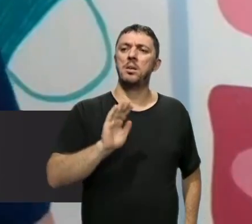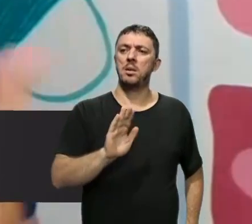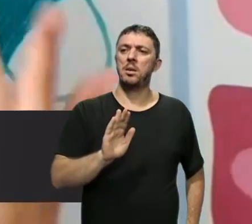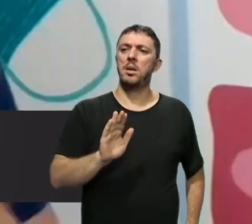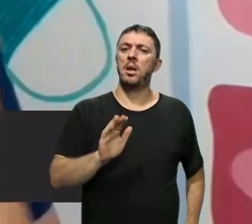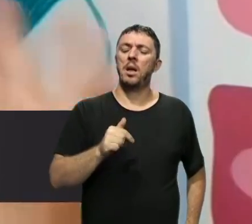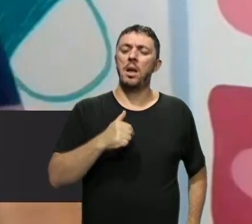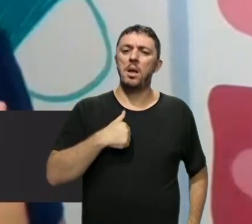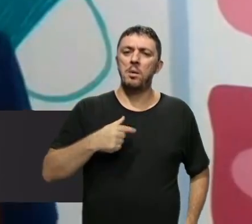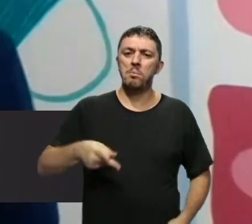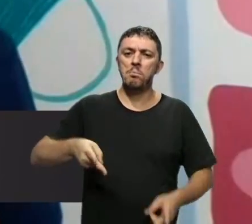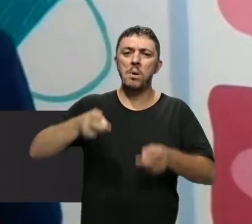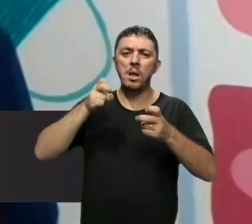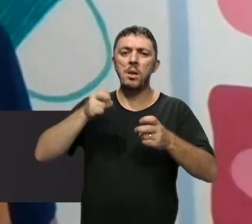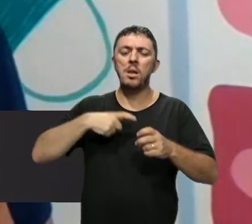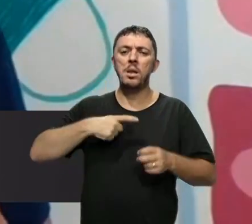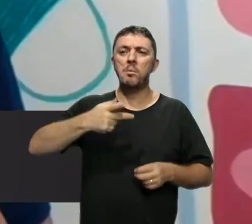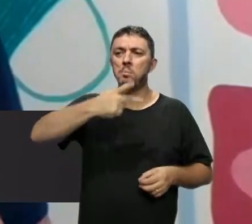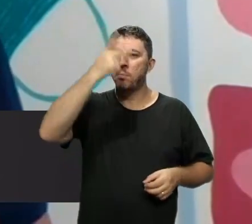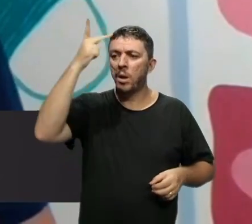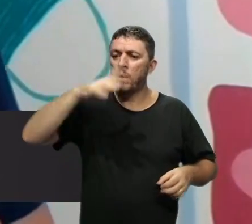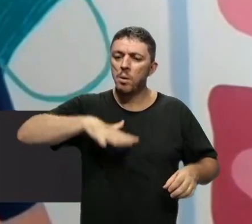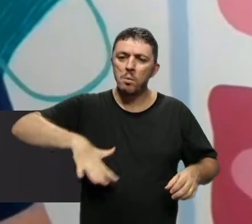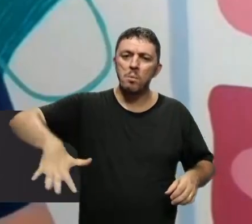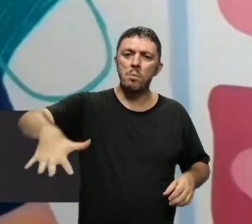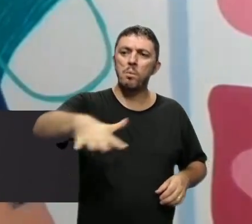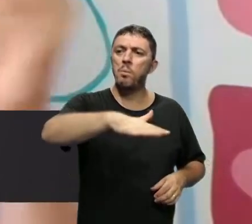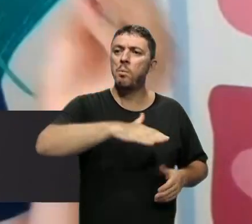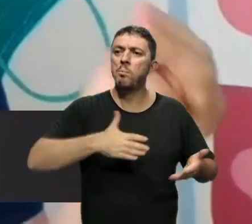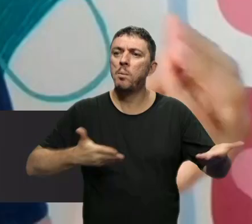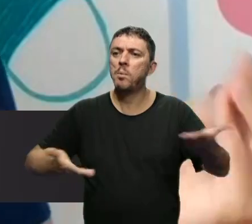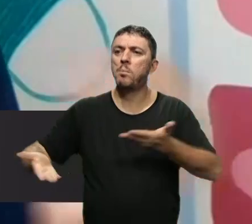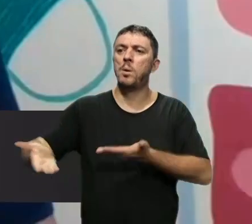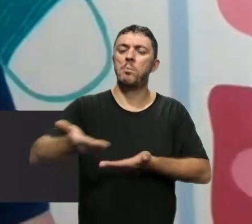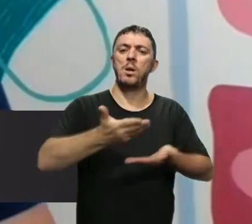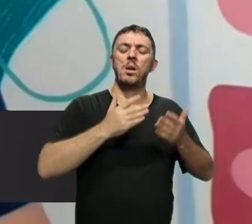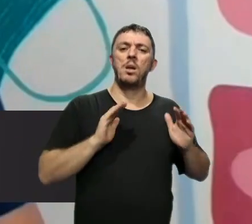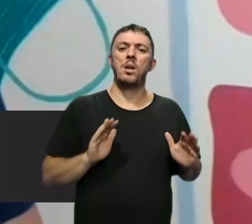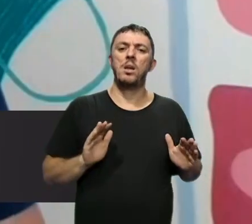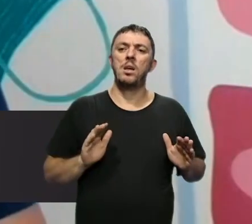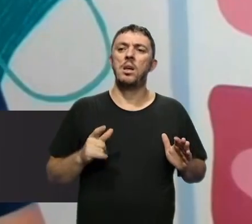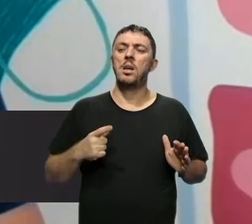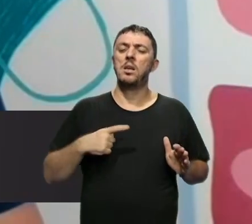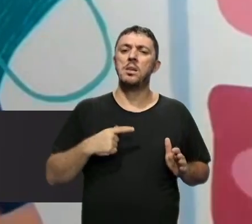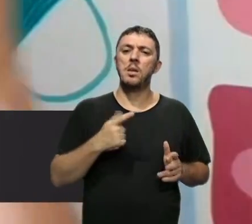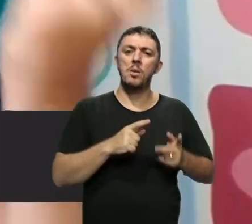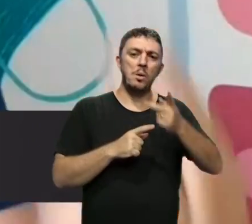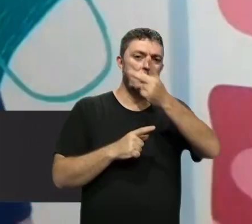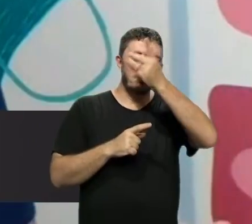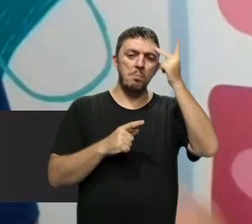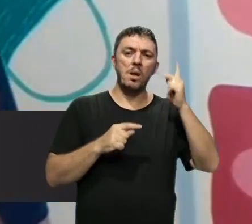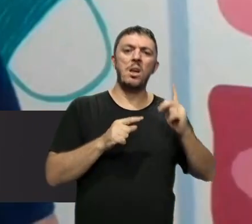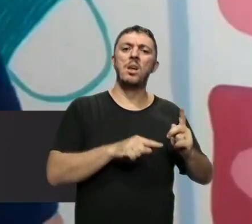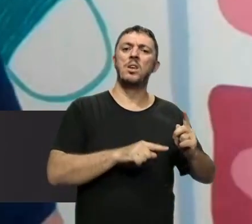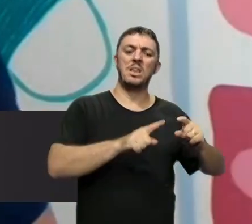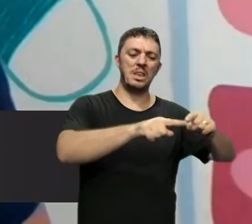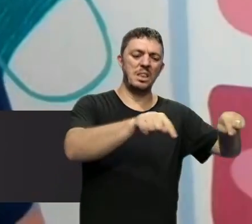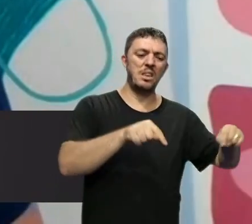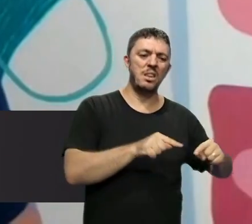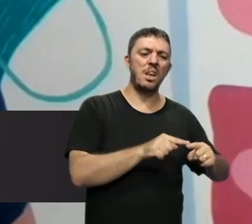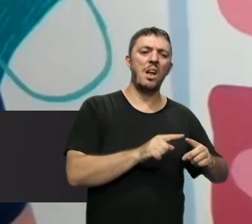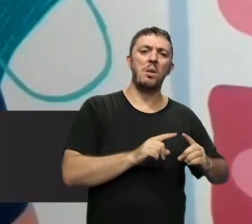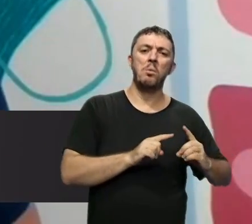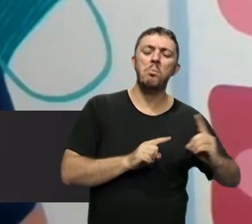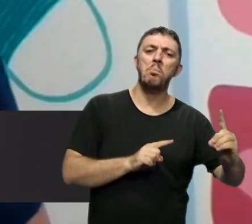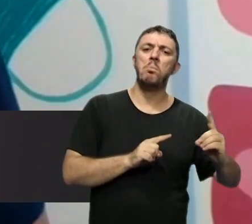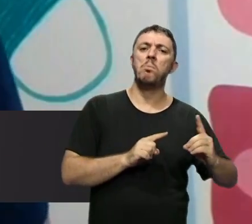começou a mobilizar mais pessoas também. Né? Então, se uma professora não saía tanto, de ver o meu movimento de sair, começou a